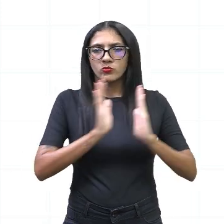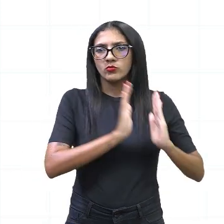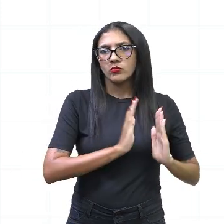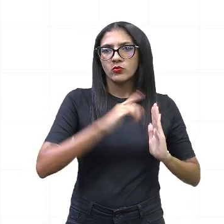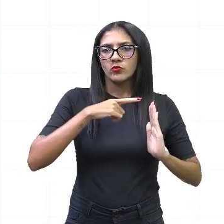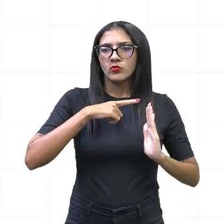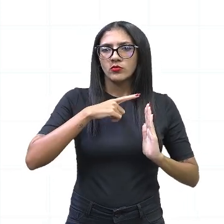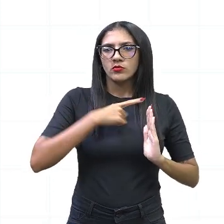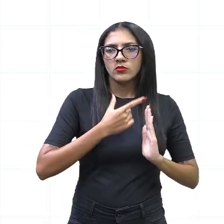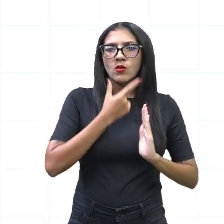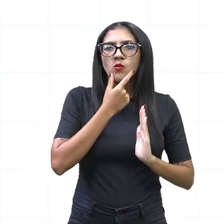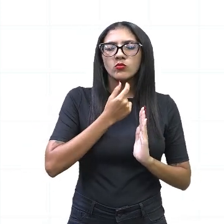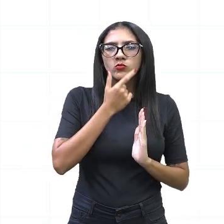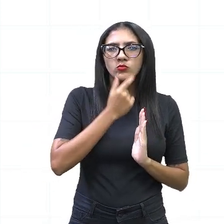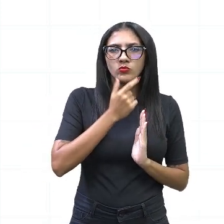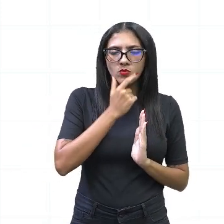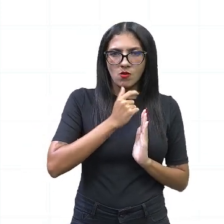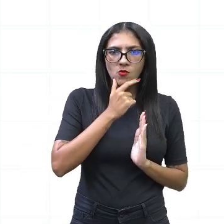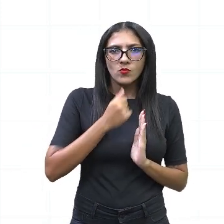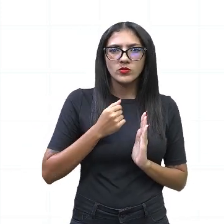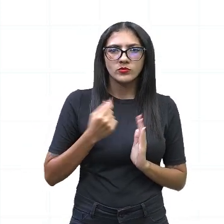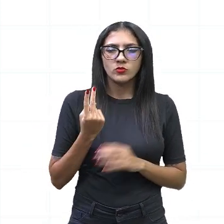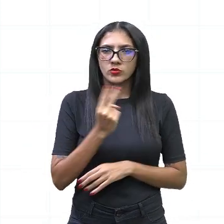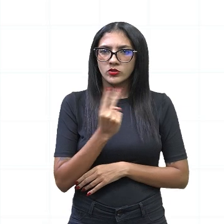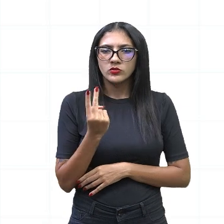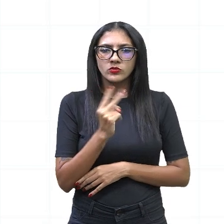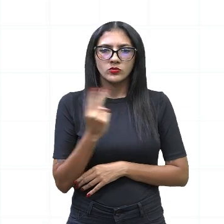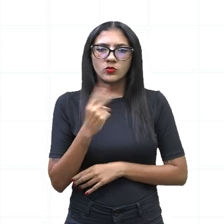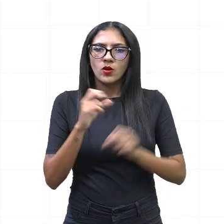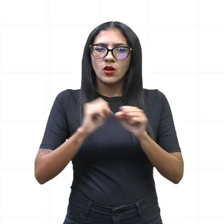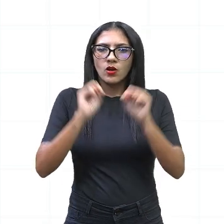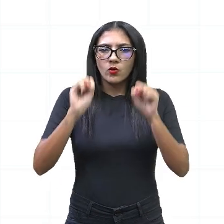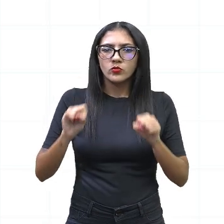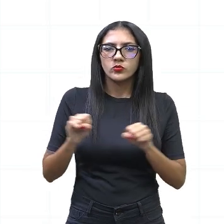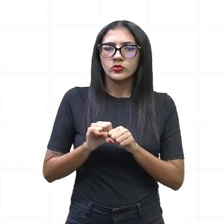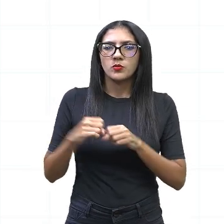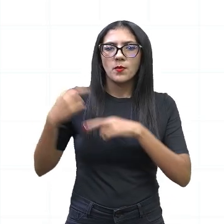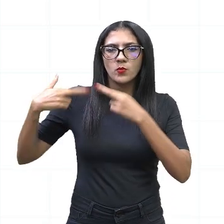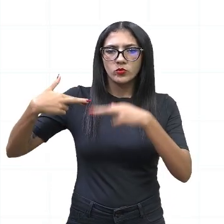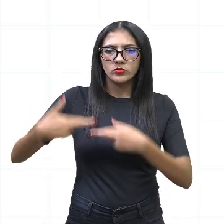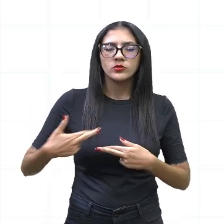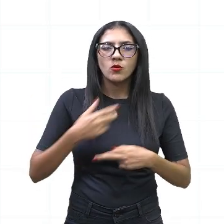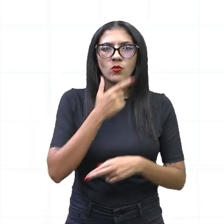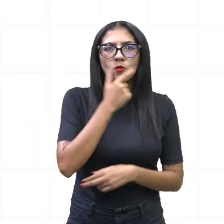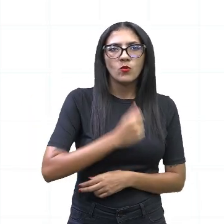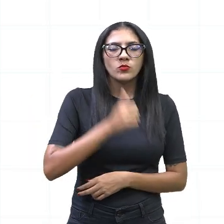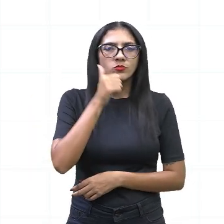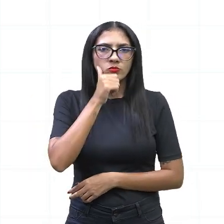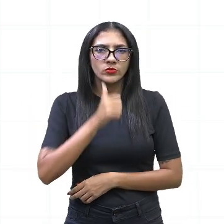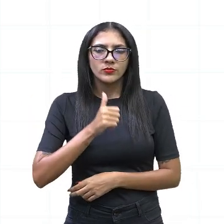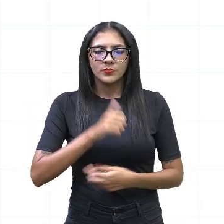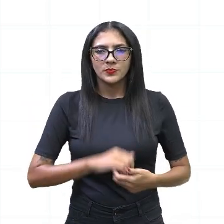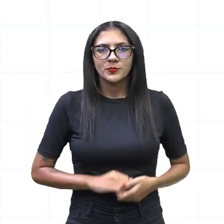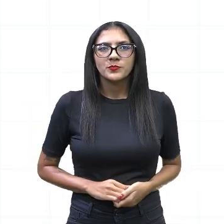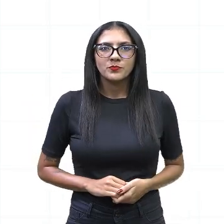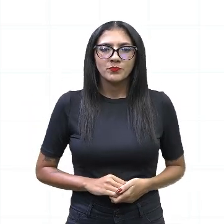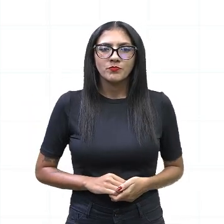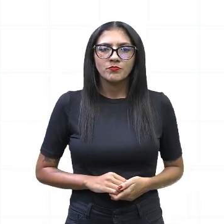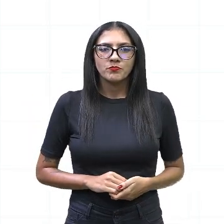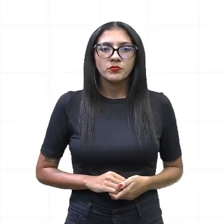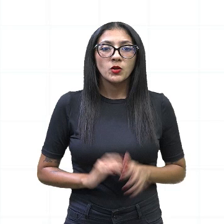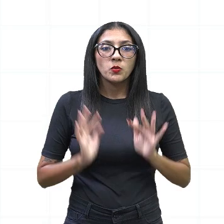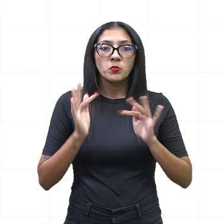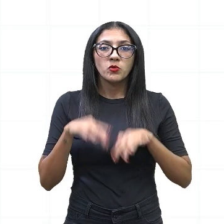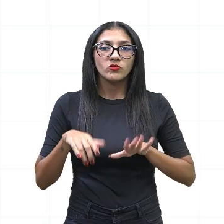50% não está bem visível, mas é o masculino. Esse é o sistema reprodutor, masculino e feminino. E, por fim, nós